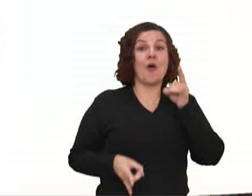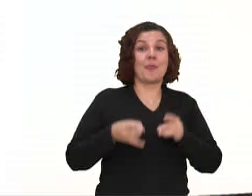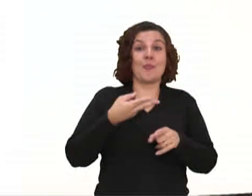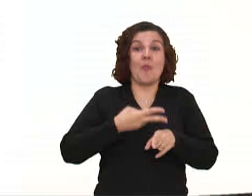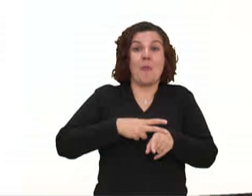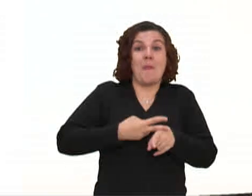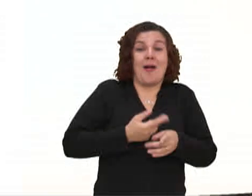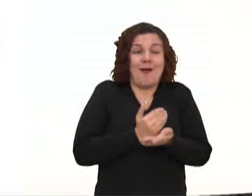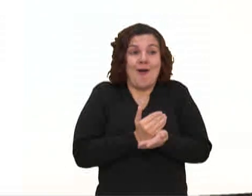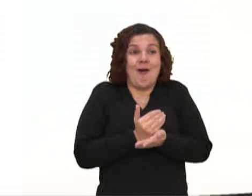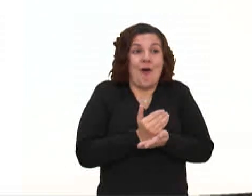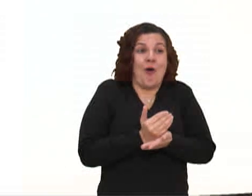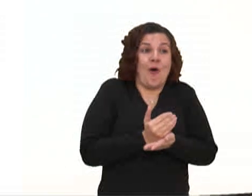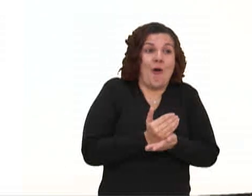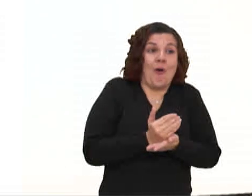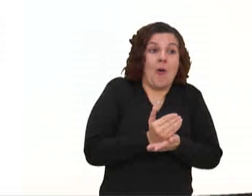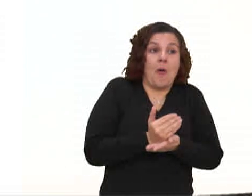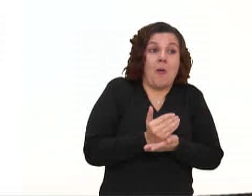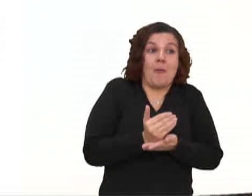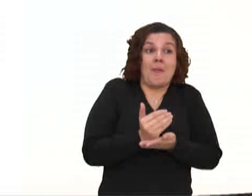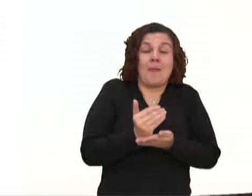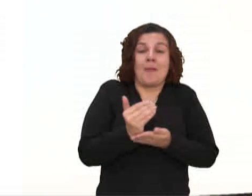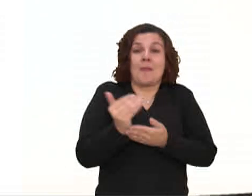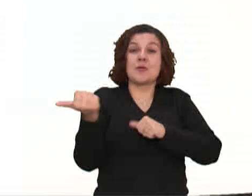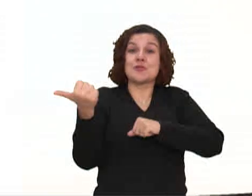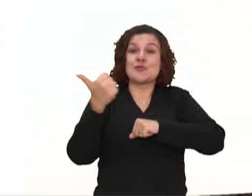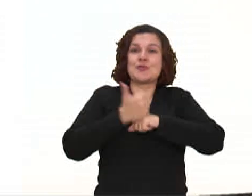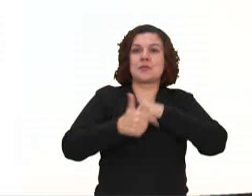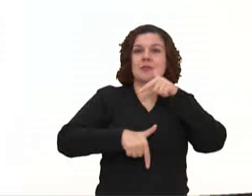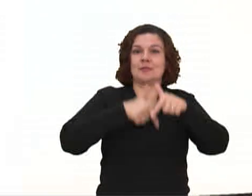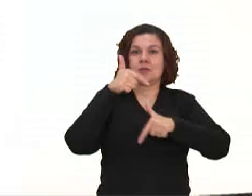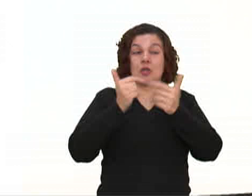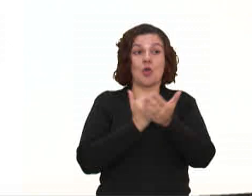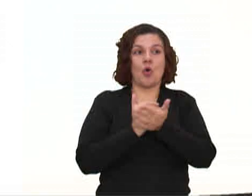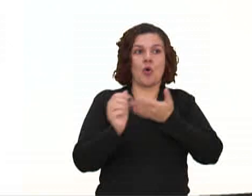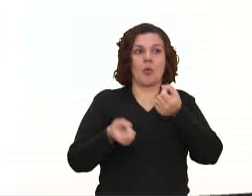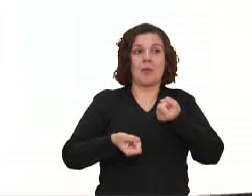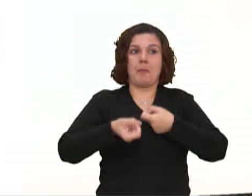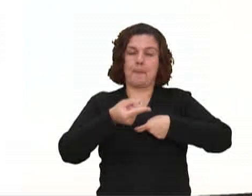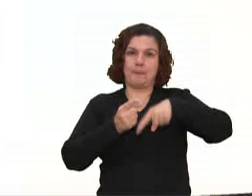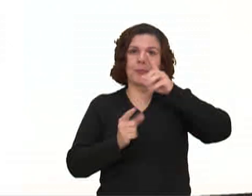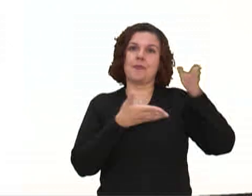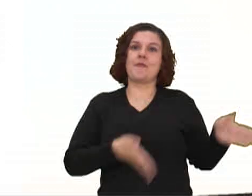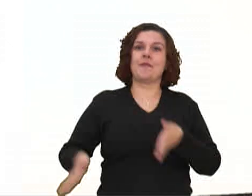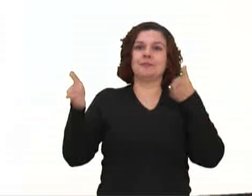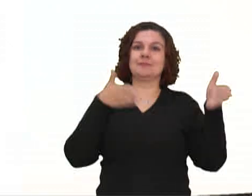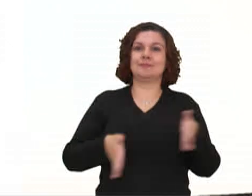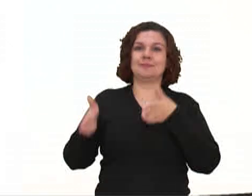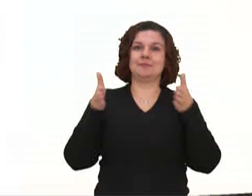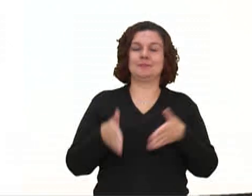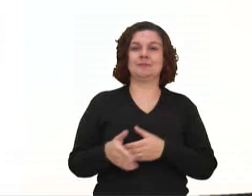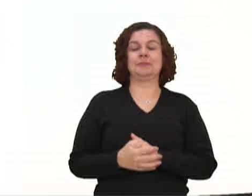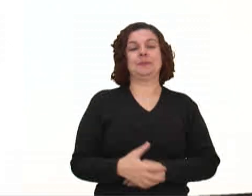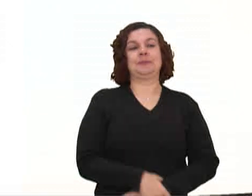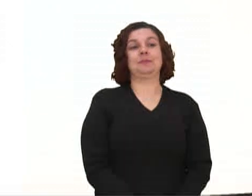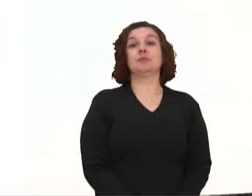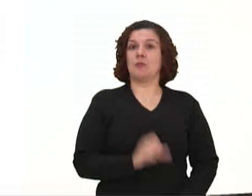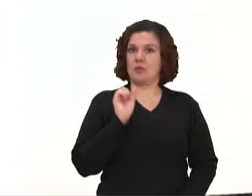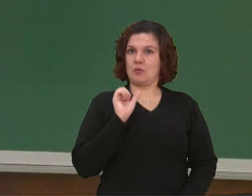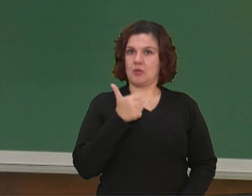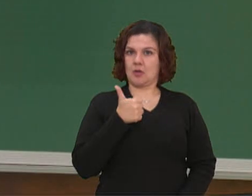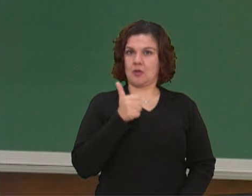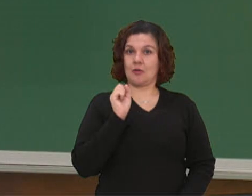exercidas pelos trabalhadores e isso faz com que aconteça a aceleração no processo de fabricação.